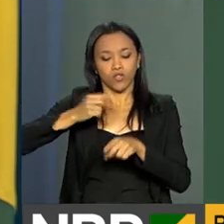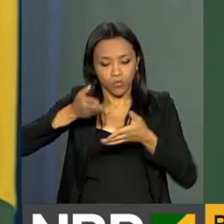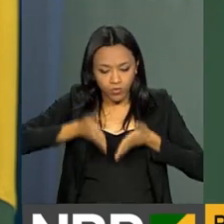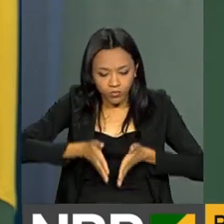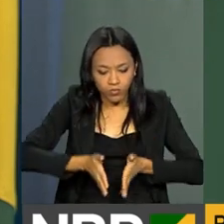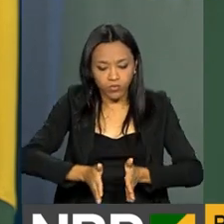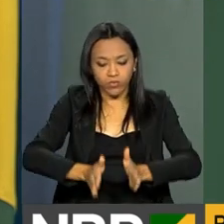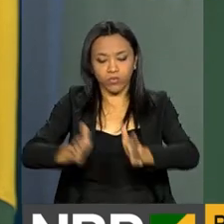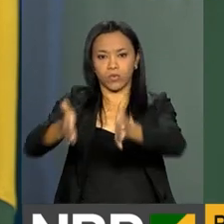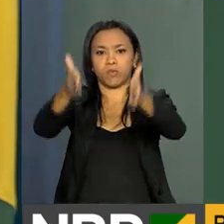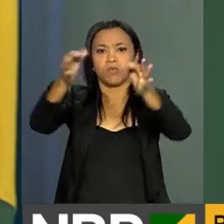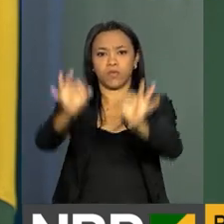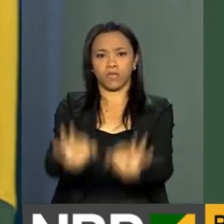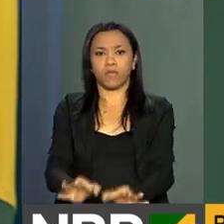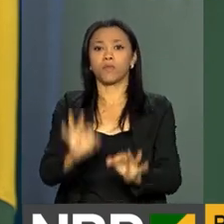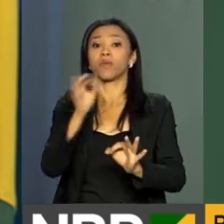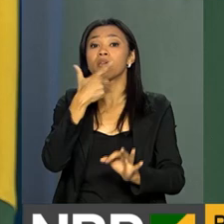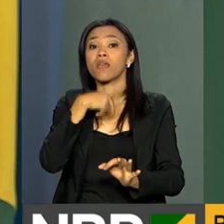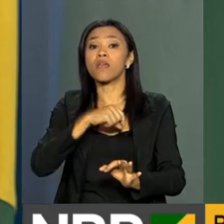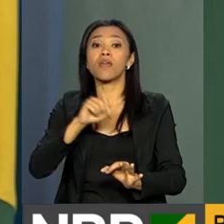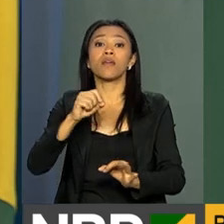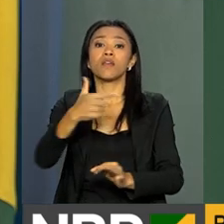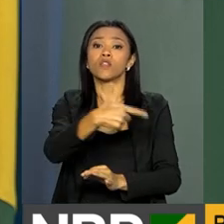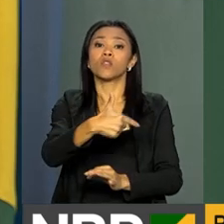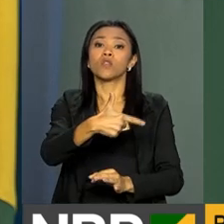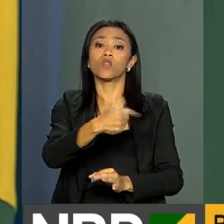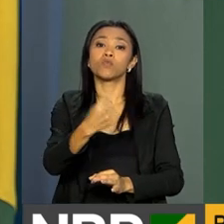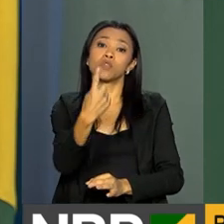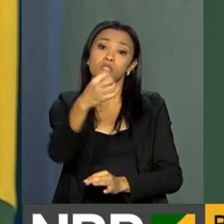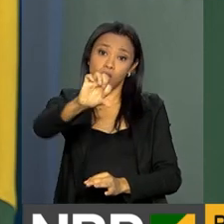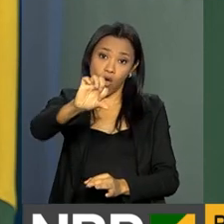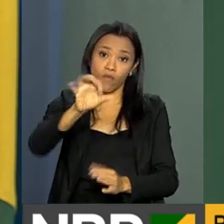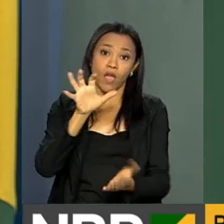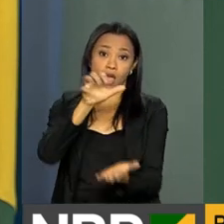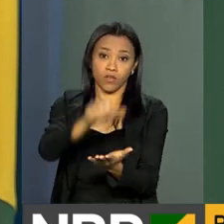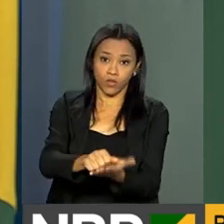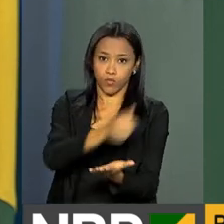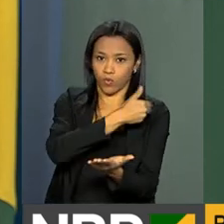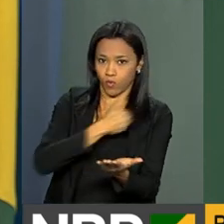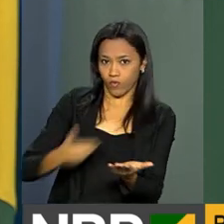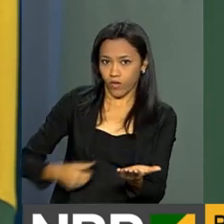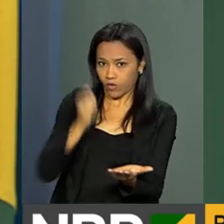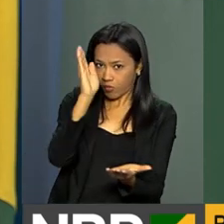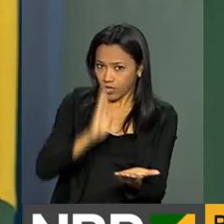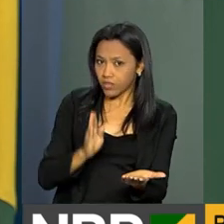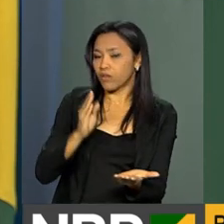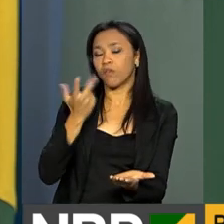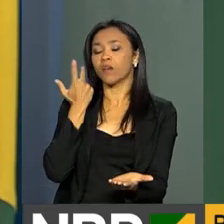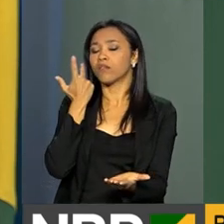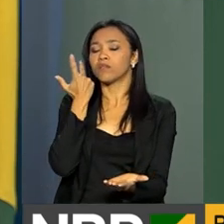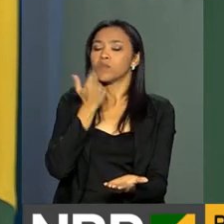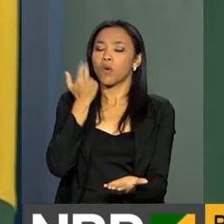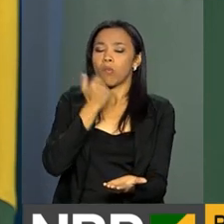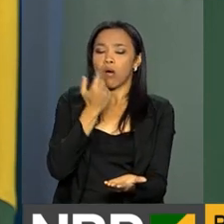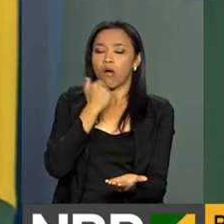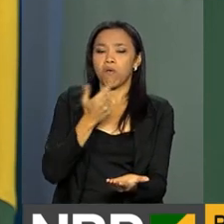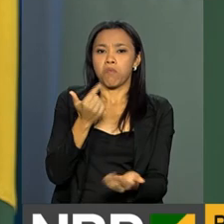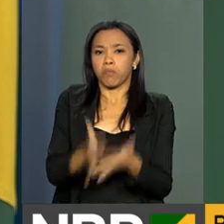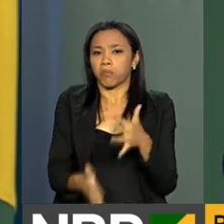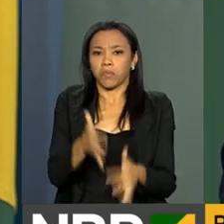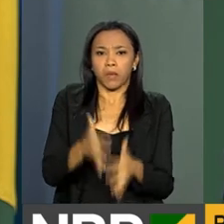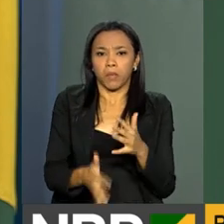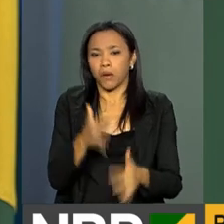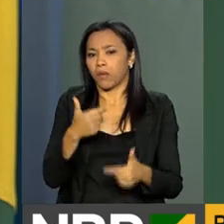lugar certo, que quem pegar a locomotiva em 2019 vai poder caminhar pelos trilhos sem nenhum